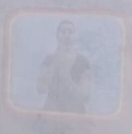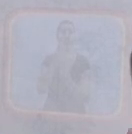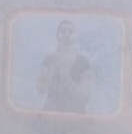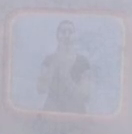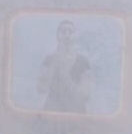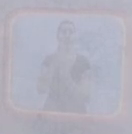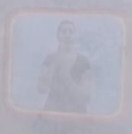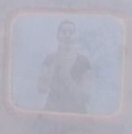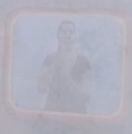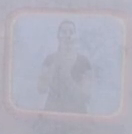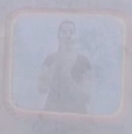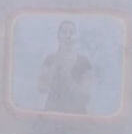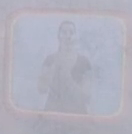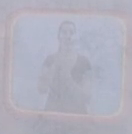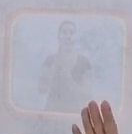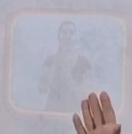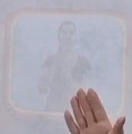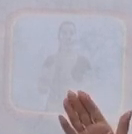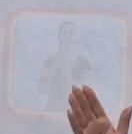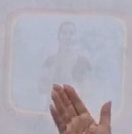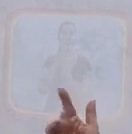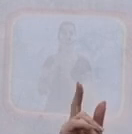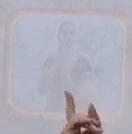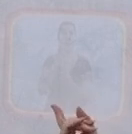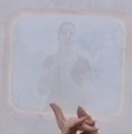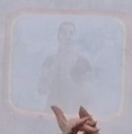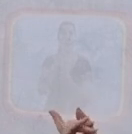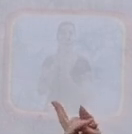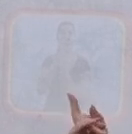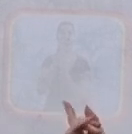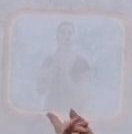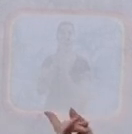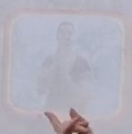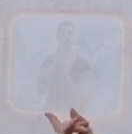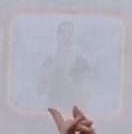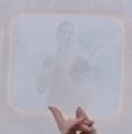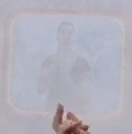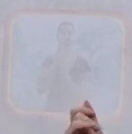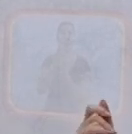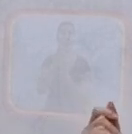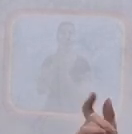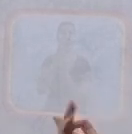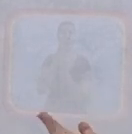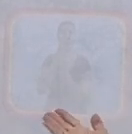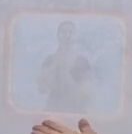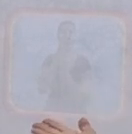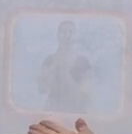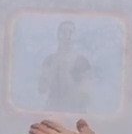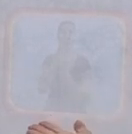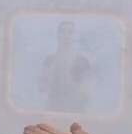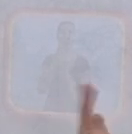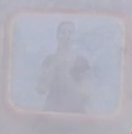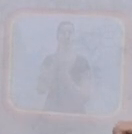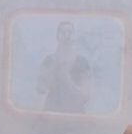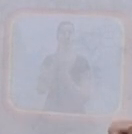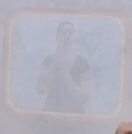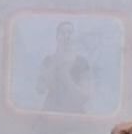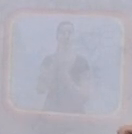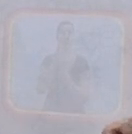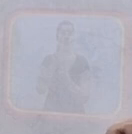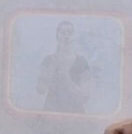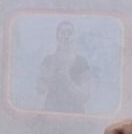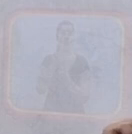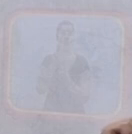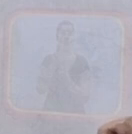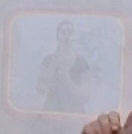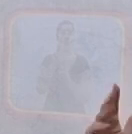1988, se vocês querem, né? Era escola de aluno. Na época, ainda nem a faculdade começou em 2000. Tanto eu não fiz a faculdade, porque eu estava aprendendo